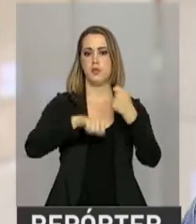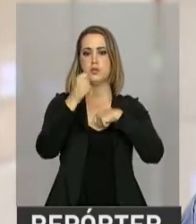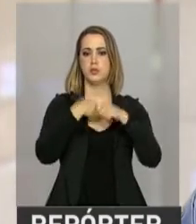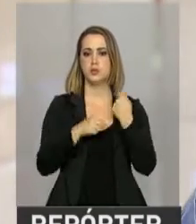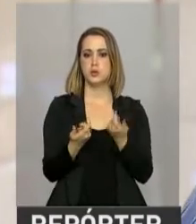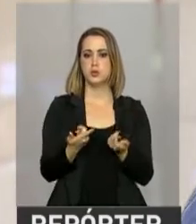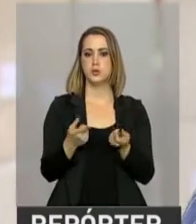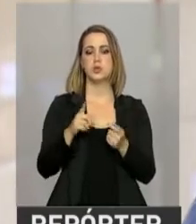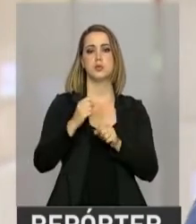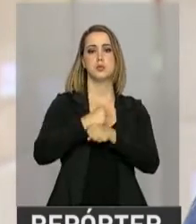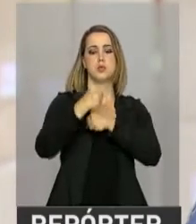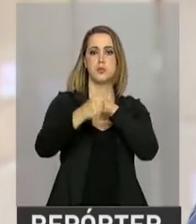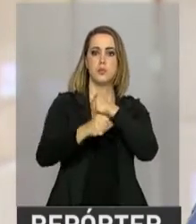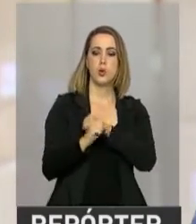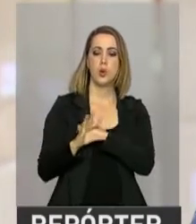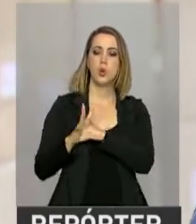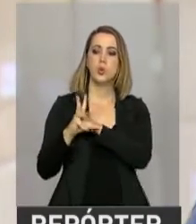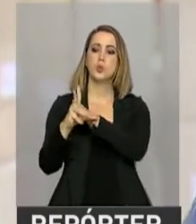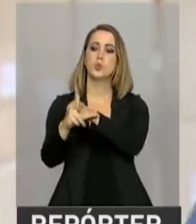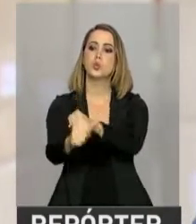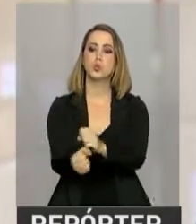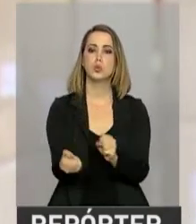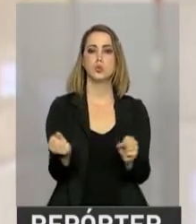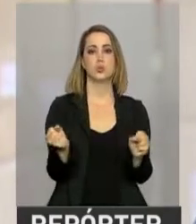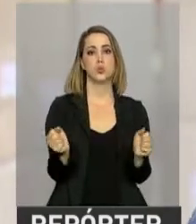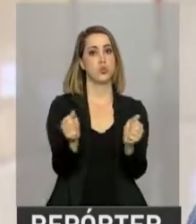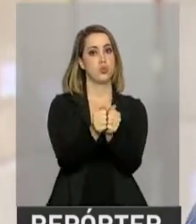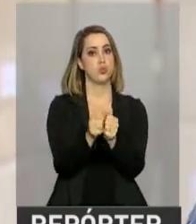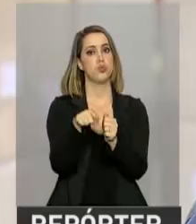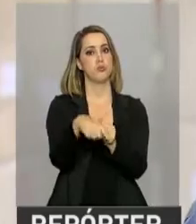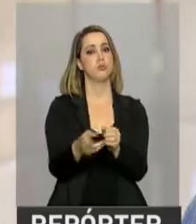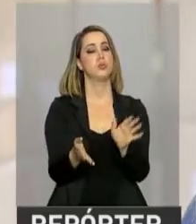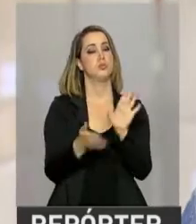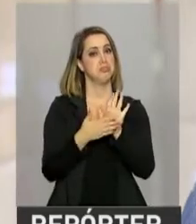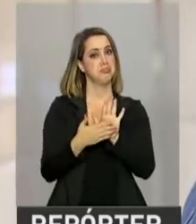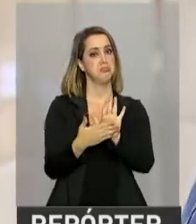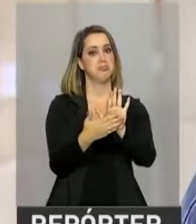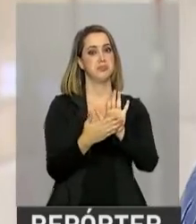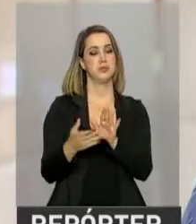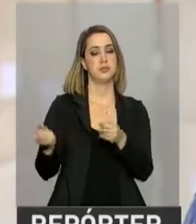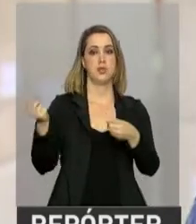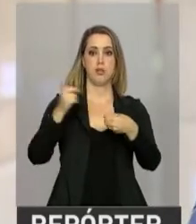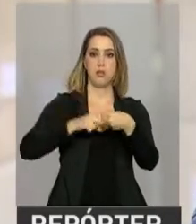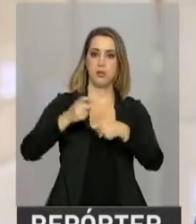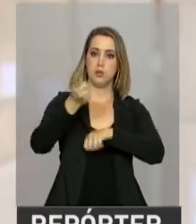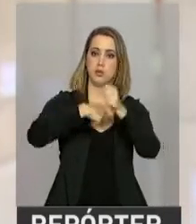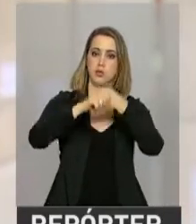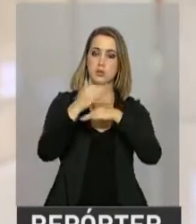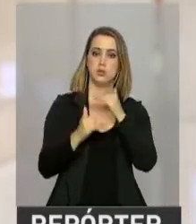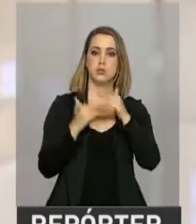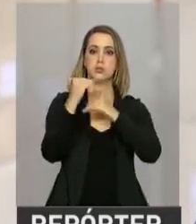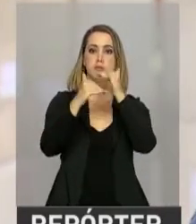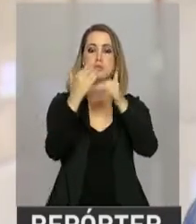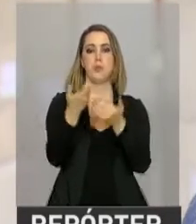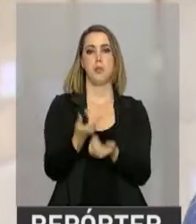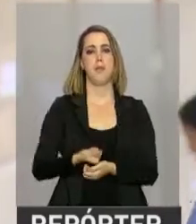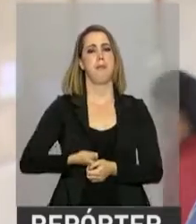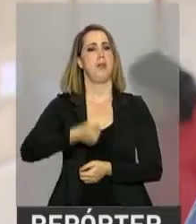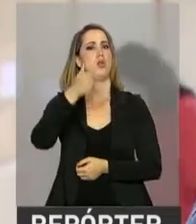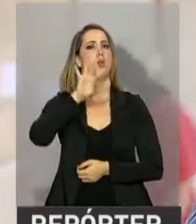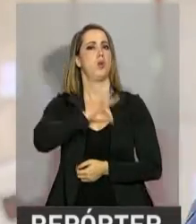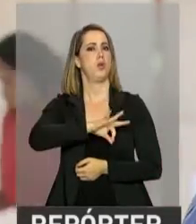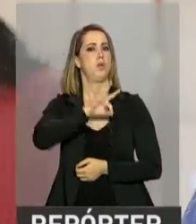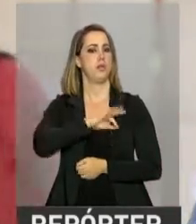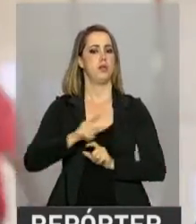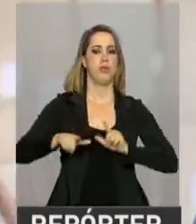seguinte então todos esses fatores juntos estão mostrando uma recuperação da economia por ano seguinte o que se traduz na prática é um aumento de renda aumento de